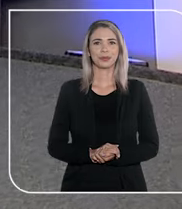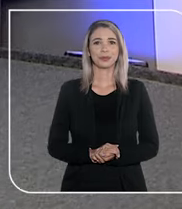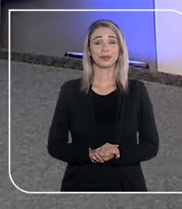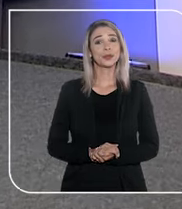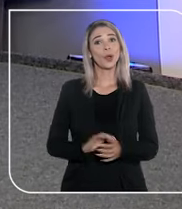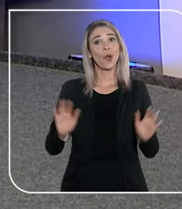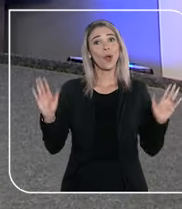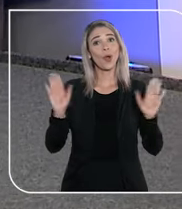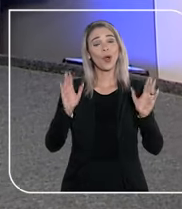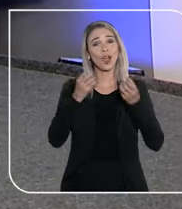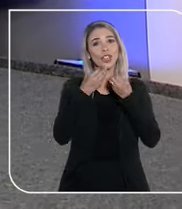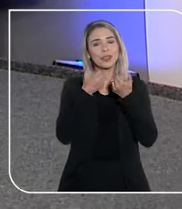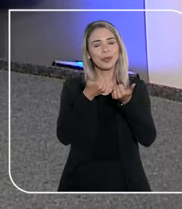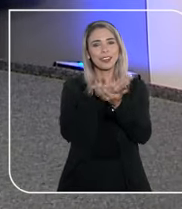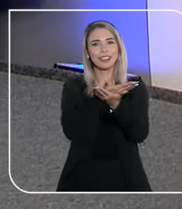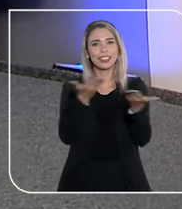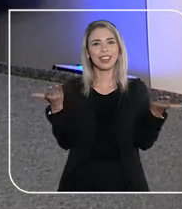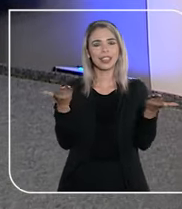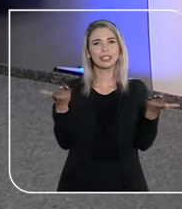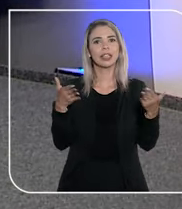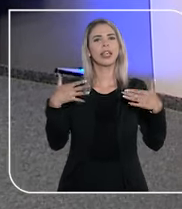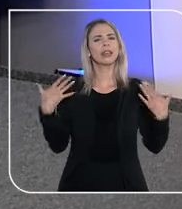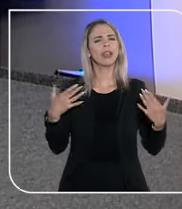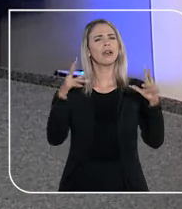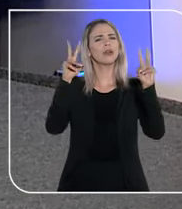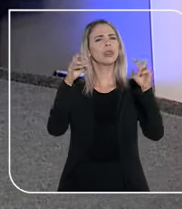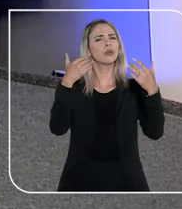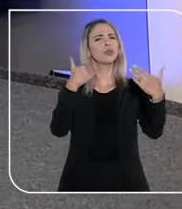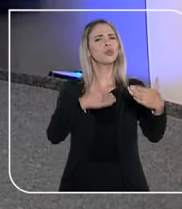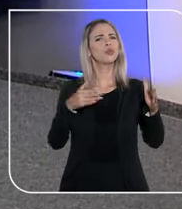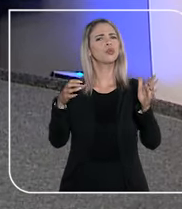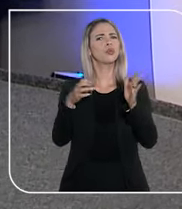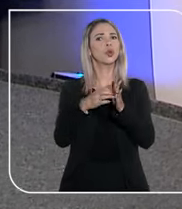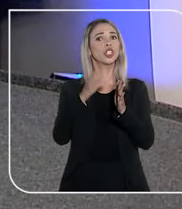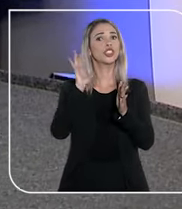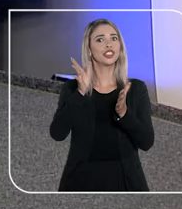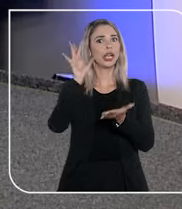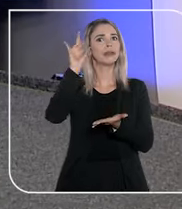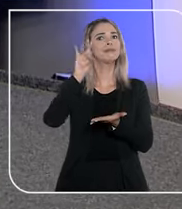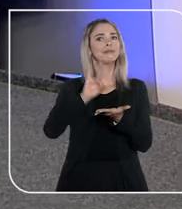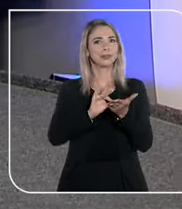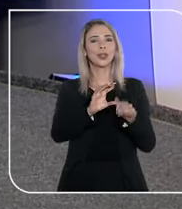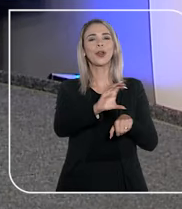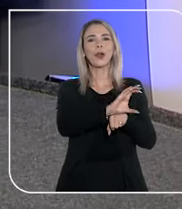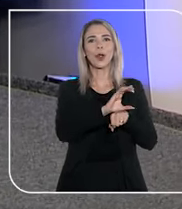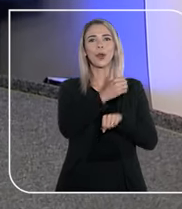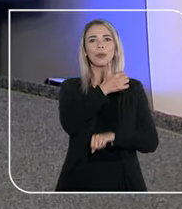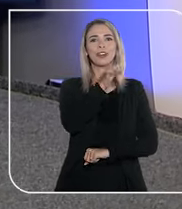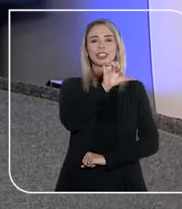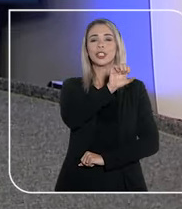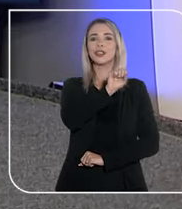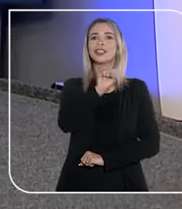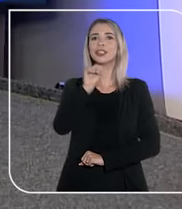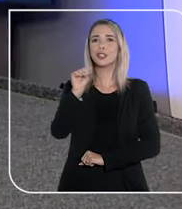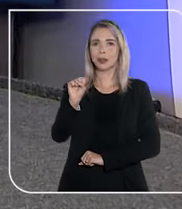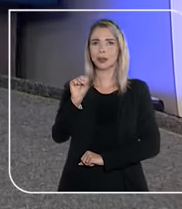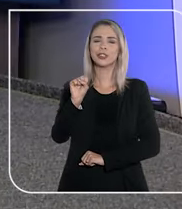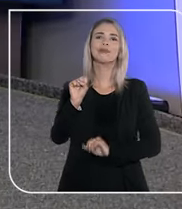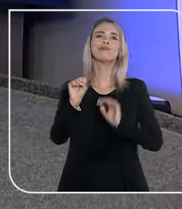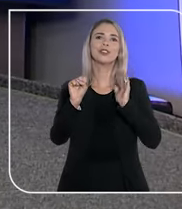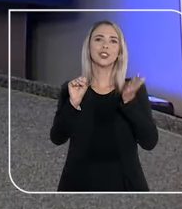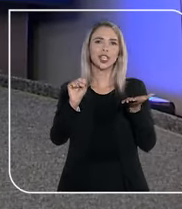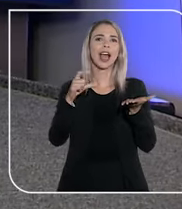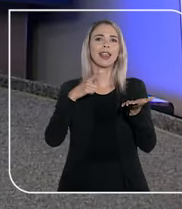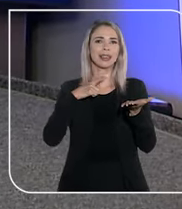E aí, tudo bem com você? Bom, o concurso público está concretizado na nossa Constituição Federal de 88 e, como já disse em